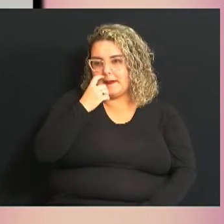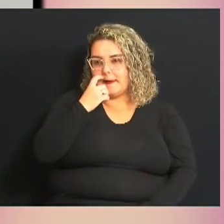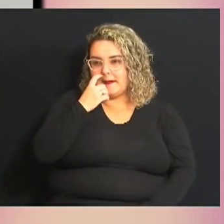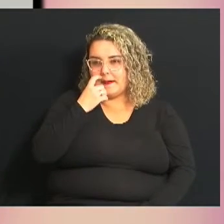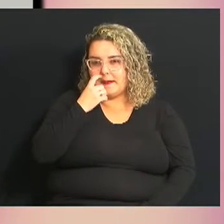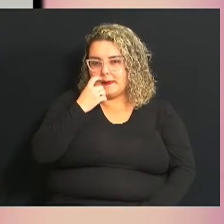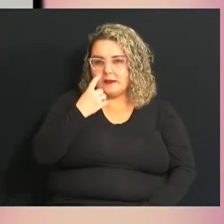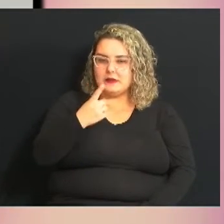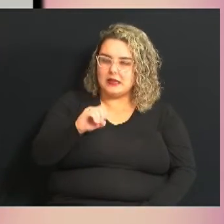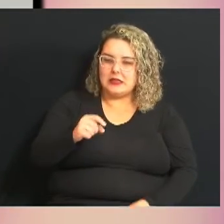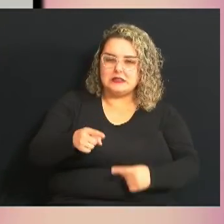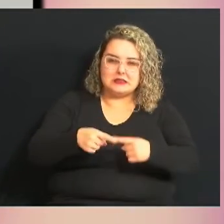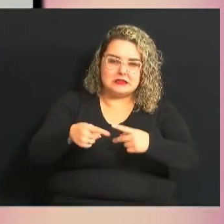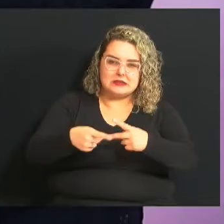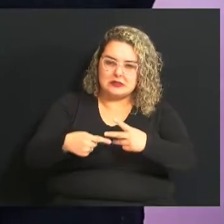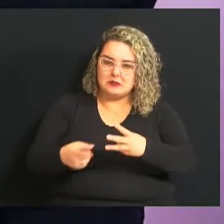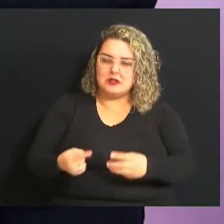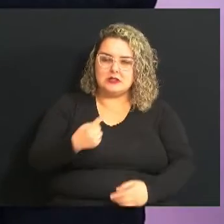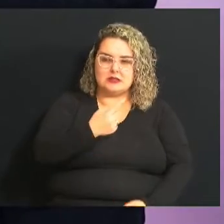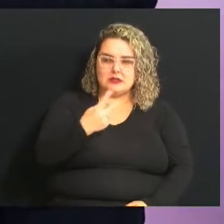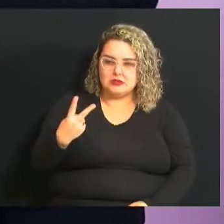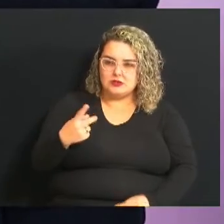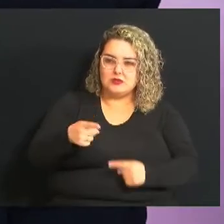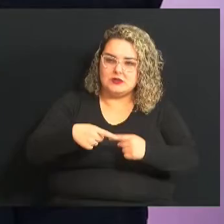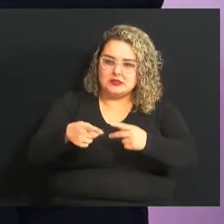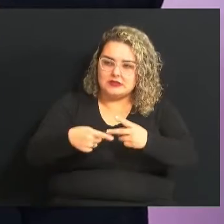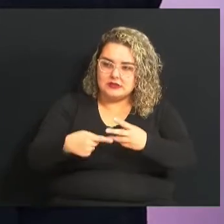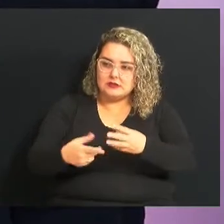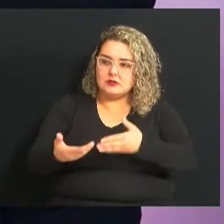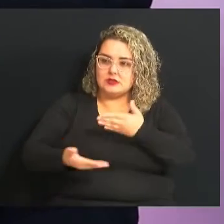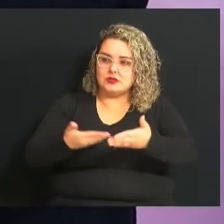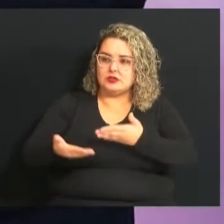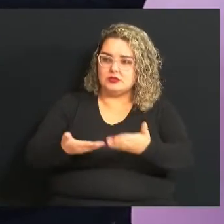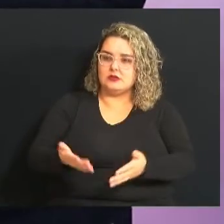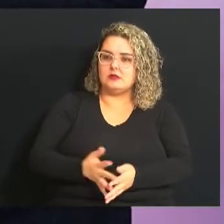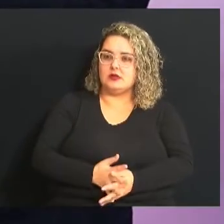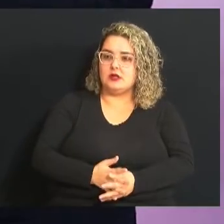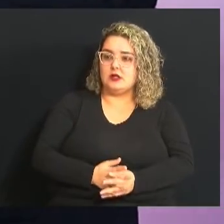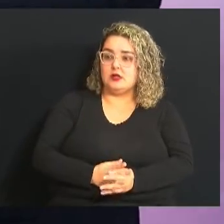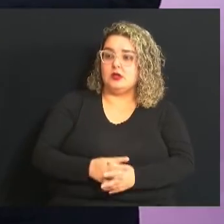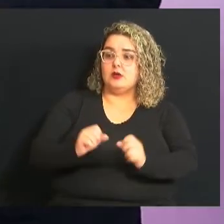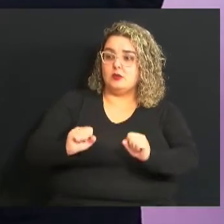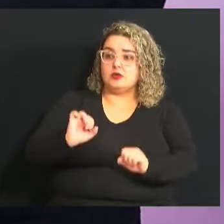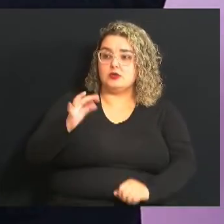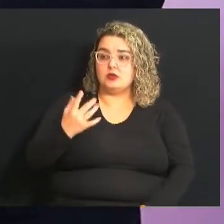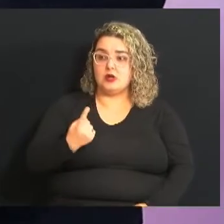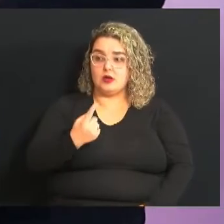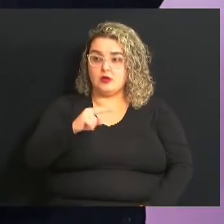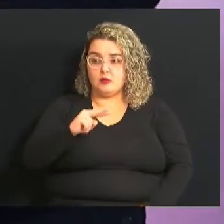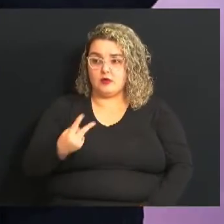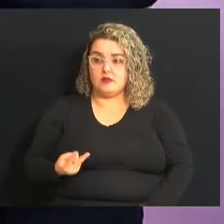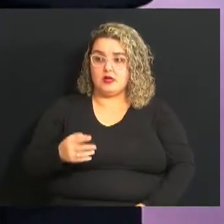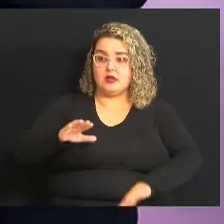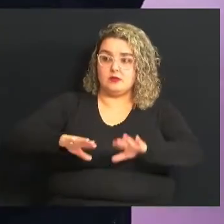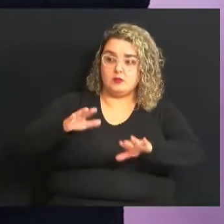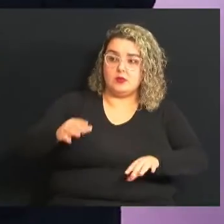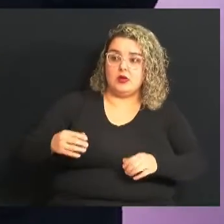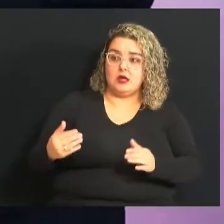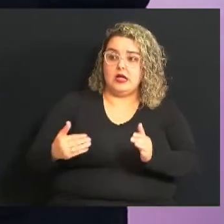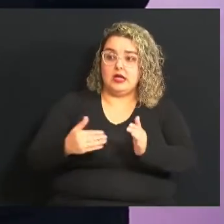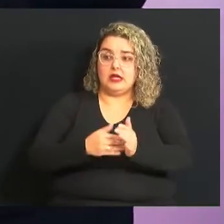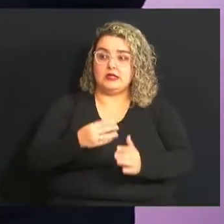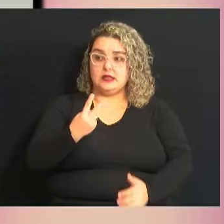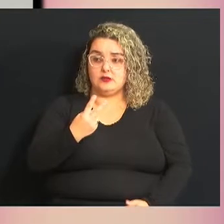semanas, 12 semanas de tratamento. E essas sessões podem acontecer uma vez por semana ou, dependendo do caso, pode ser até 2,